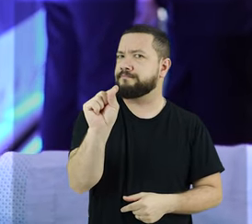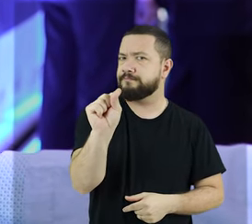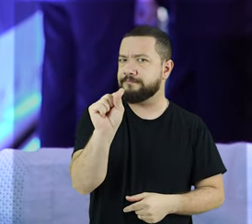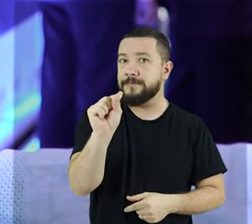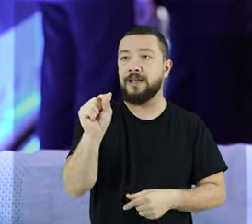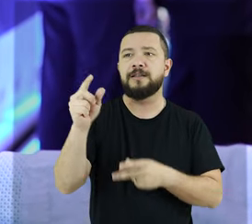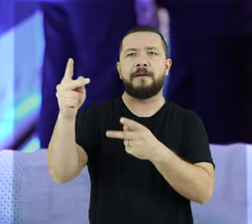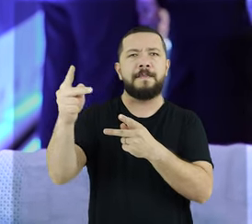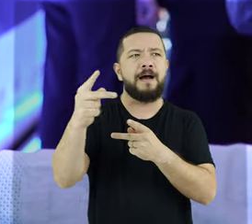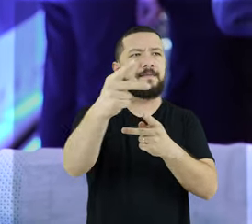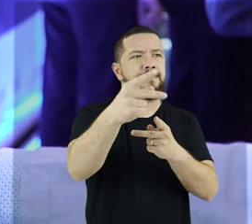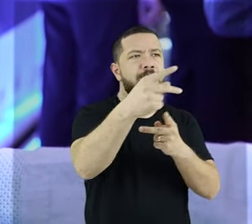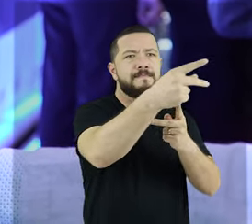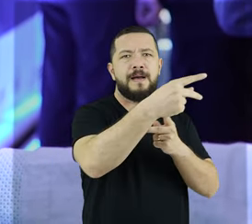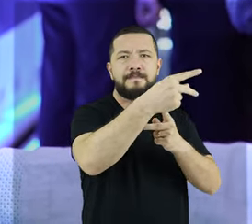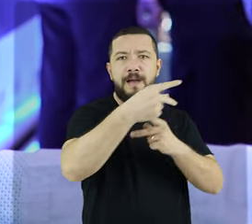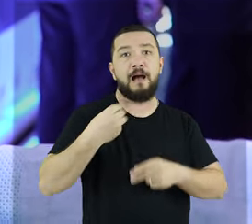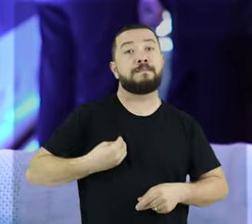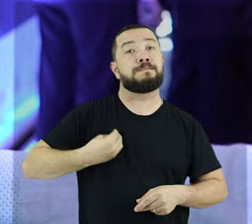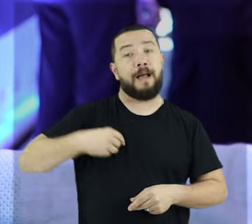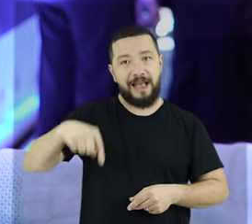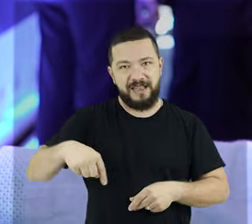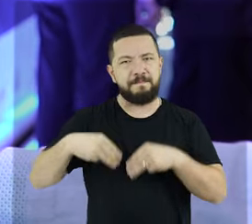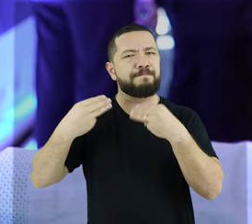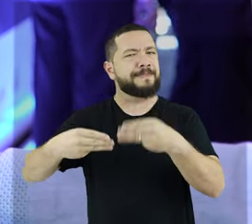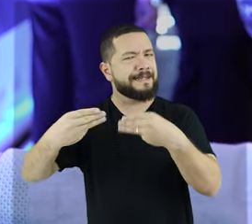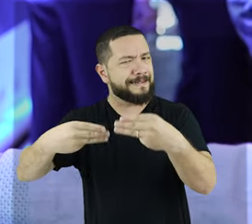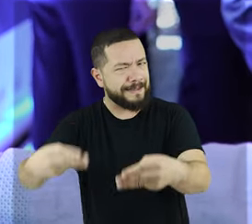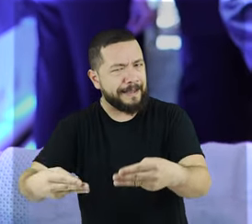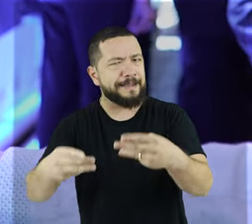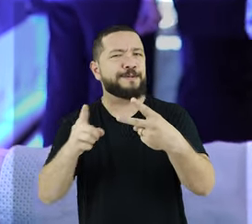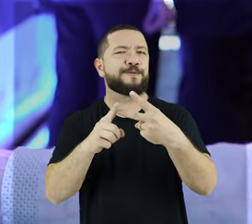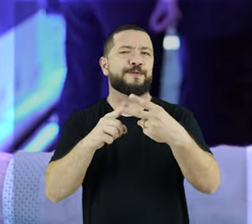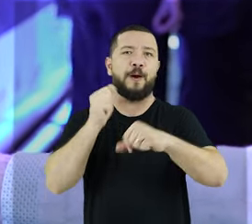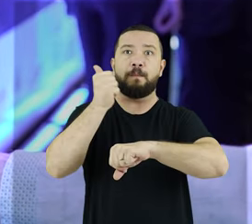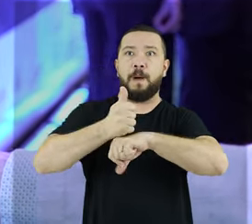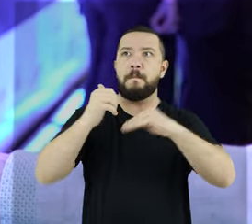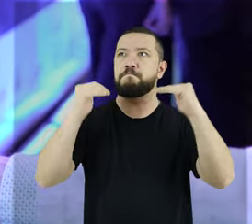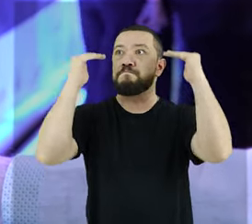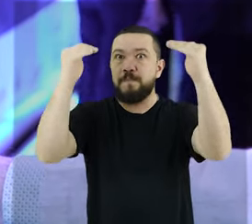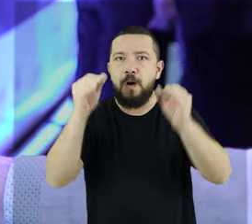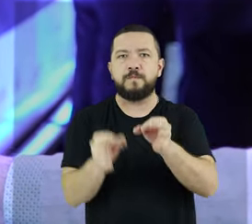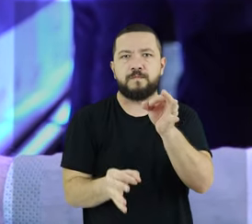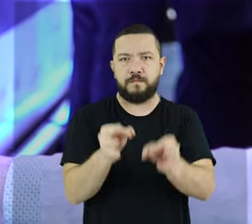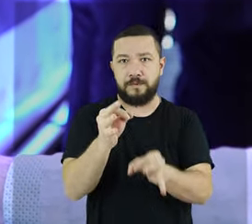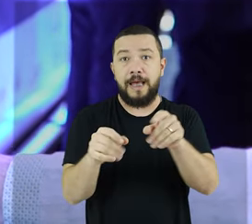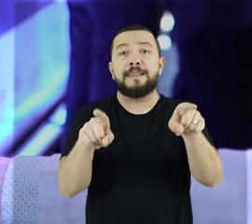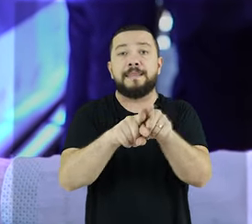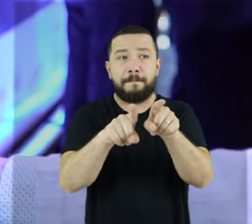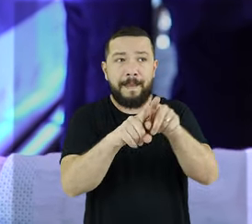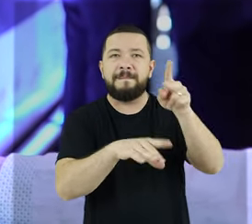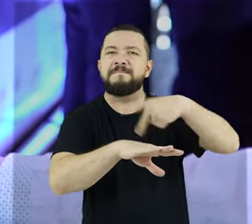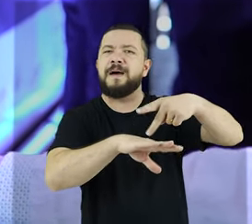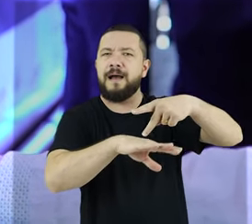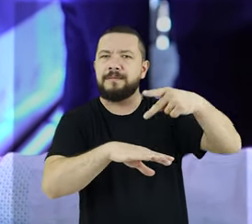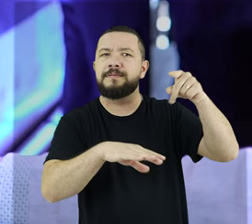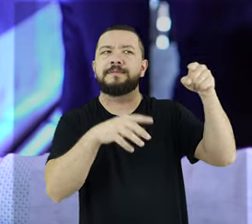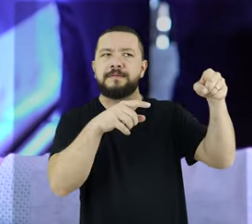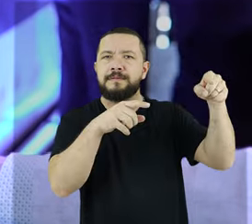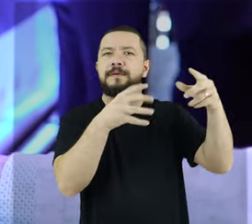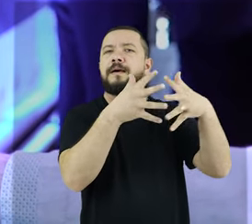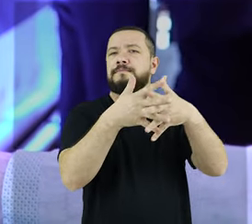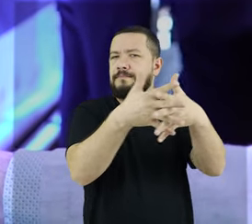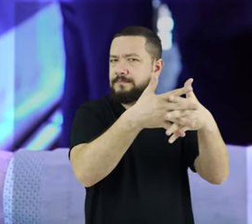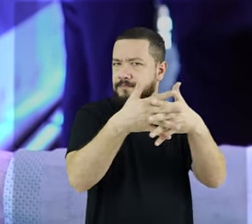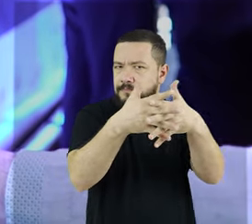decente. Tivemos aqui a presença de ministros, de desembargadores, de doutrinadores estrangeiros dos